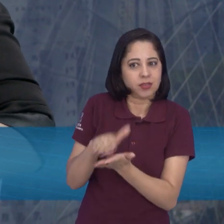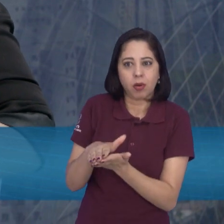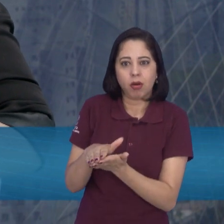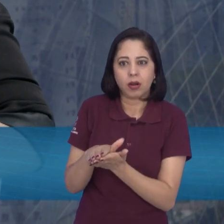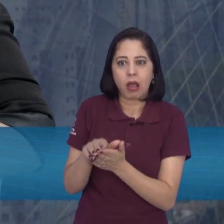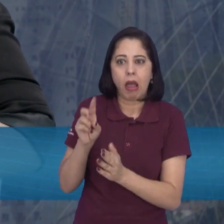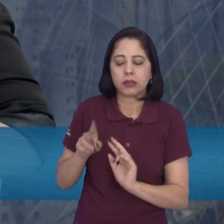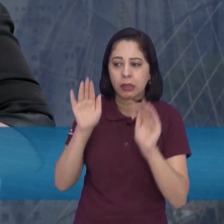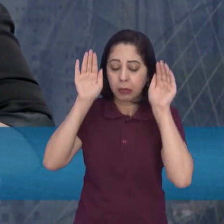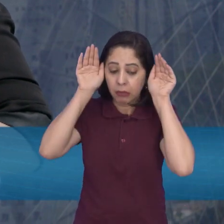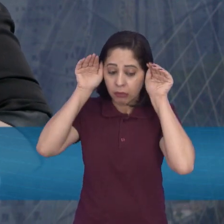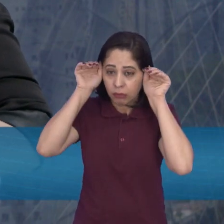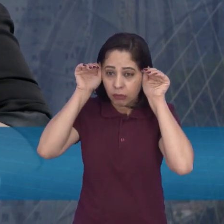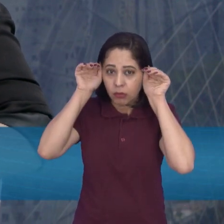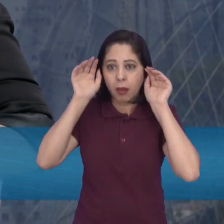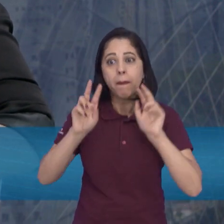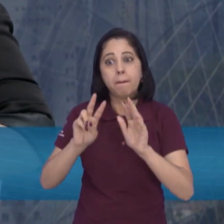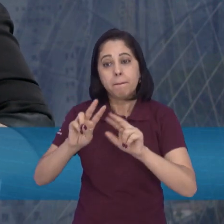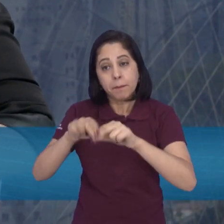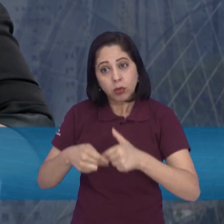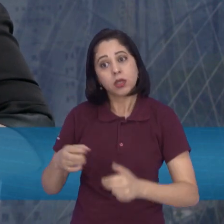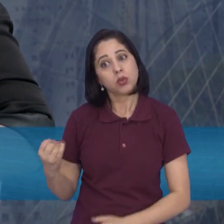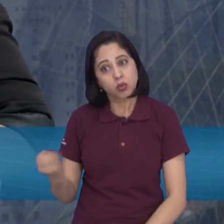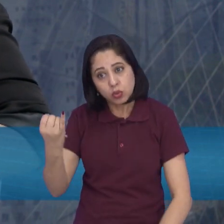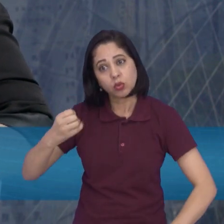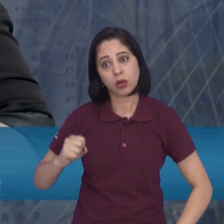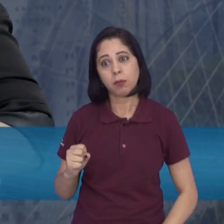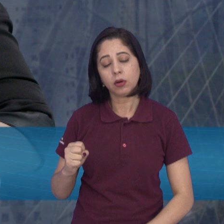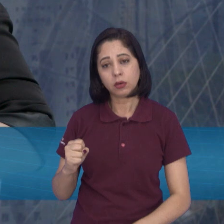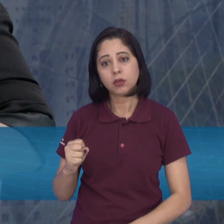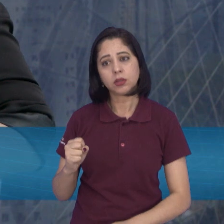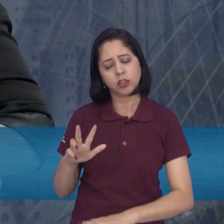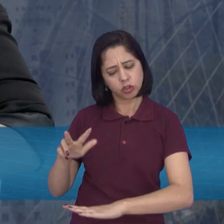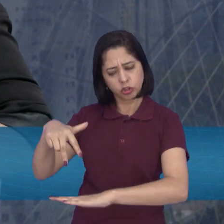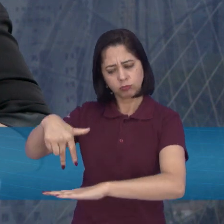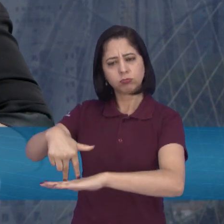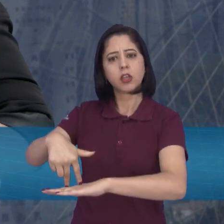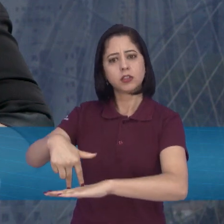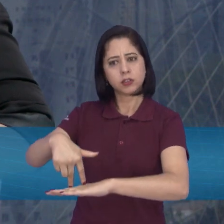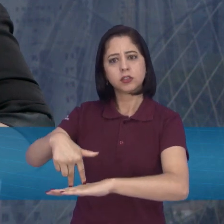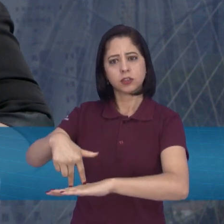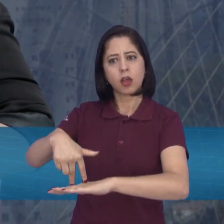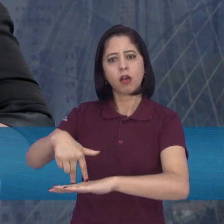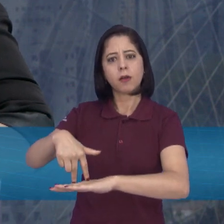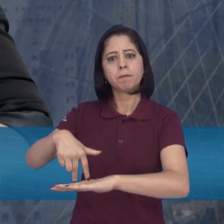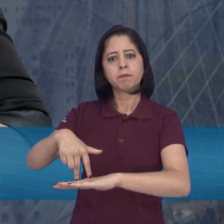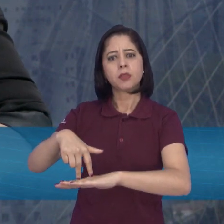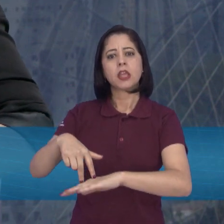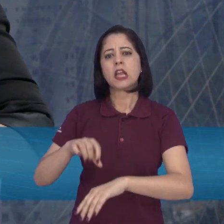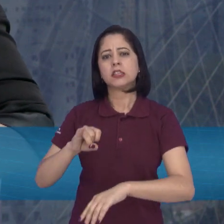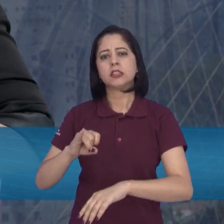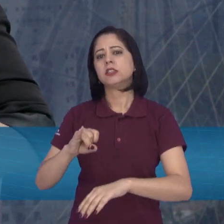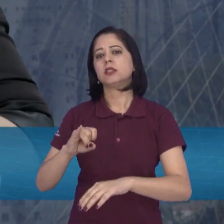àquela situação. Por isso é tão importante, em termos de questão probatória, obviamente, se cercar de todo tipo, se for